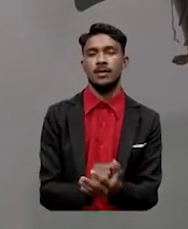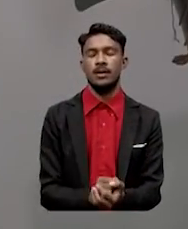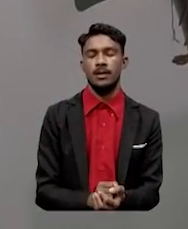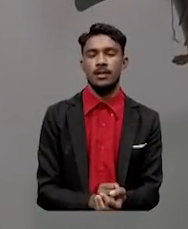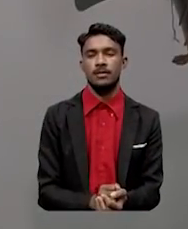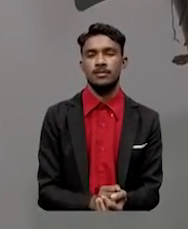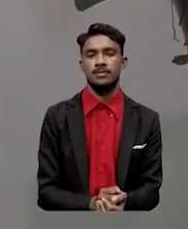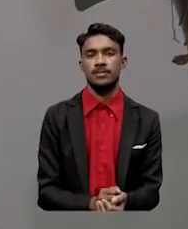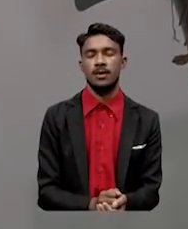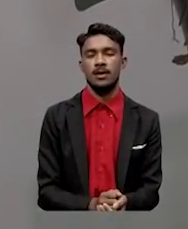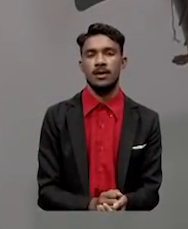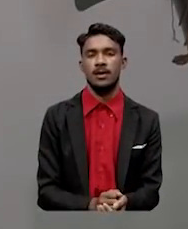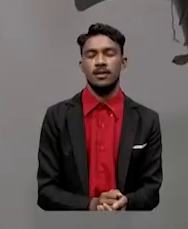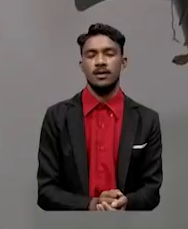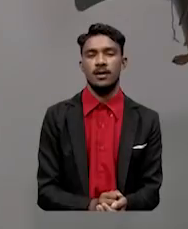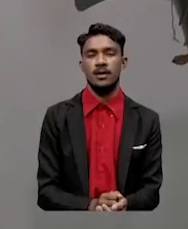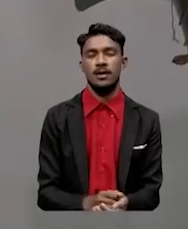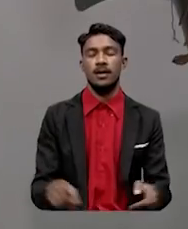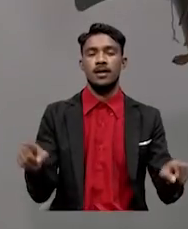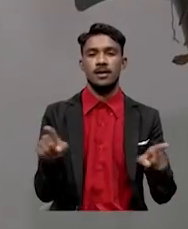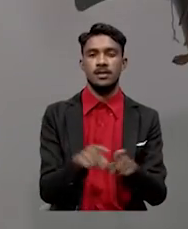Vou dizer que, juridicamente, né? Nessa,